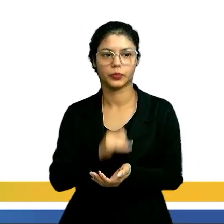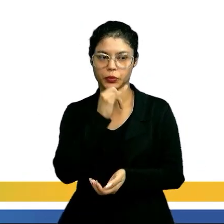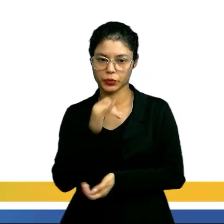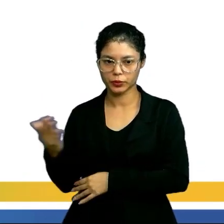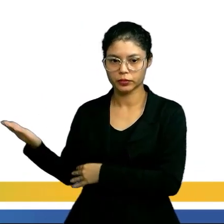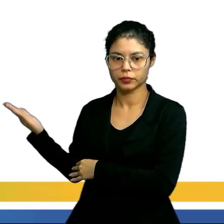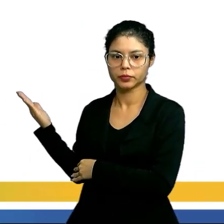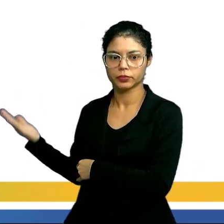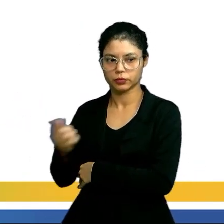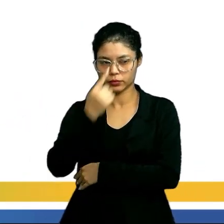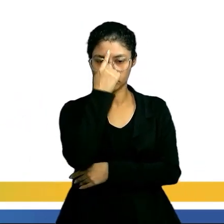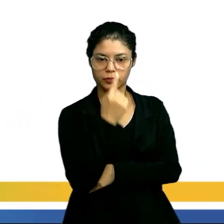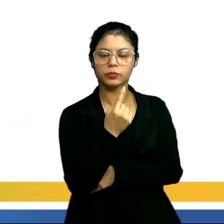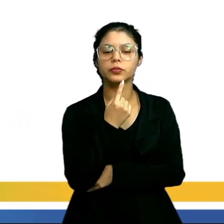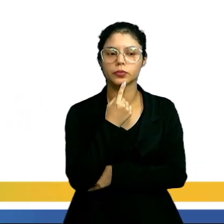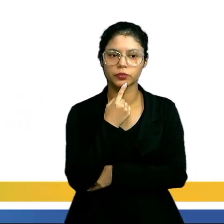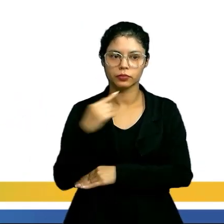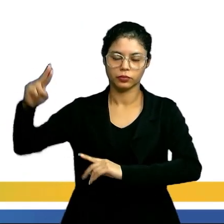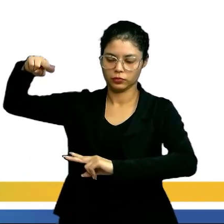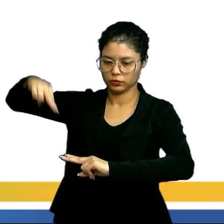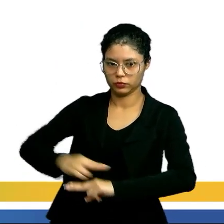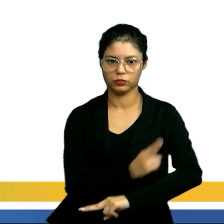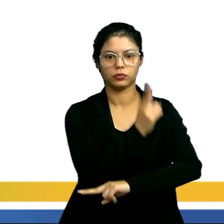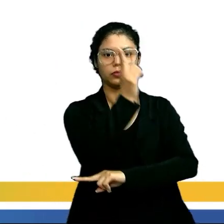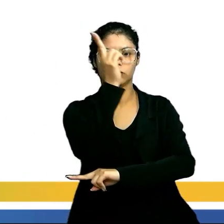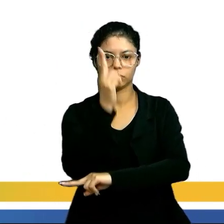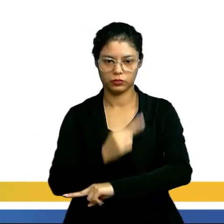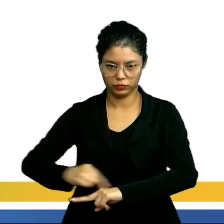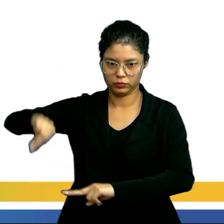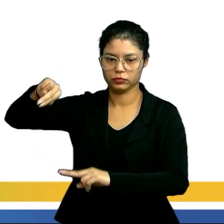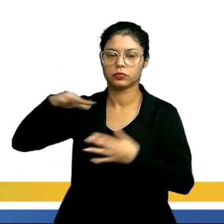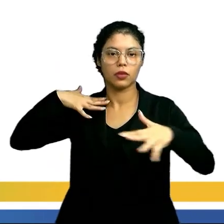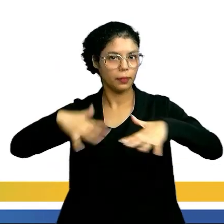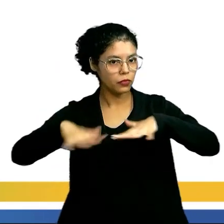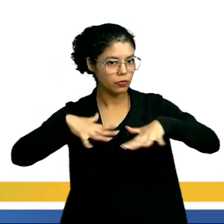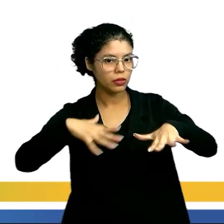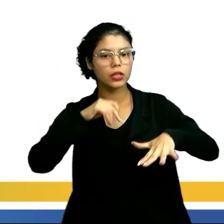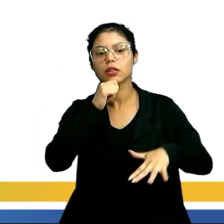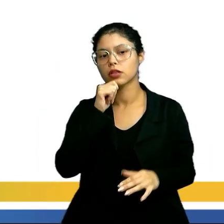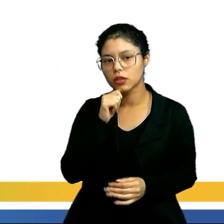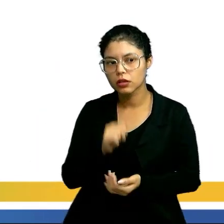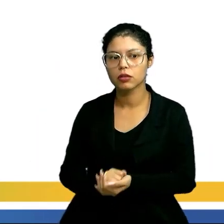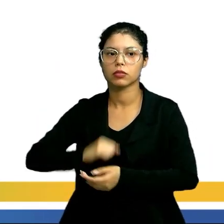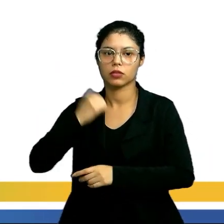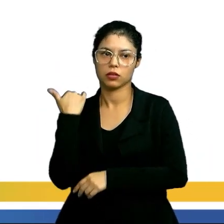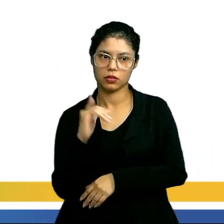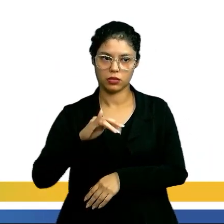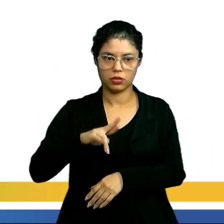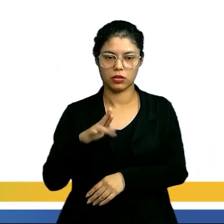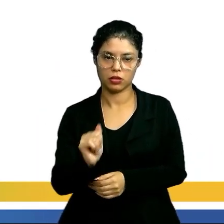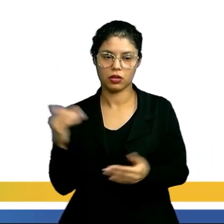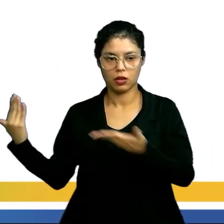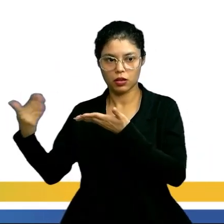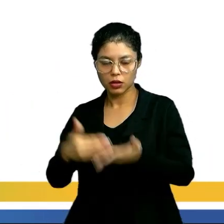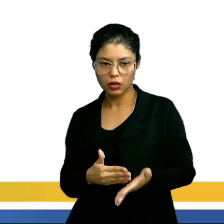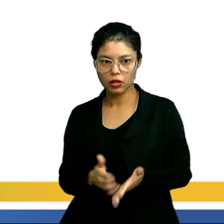outras. Por exemplo, a energia química no corpo humano ela pode ser transformada em energia cinética, energia